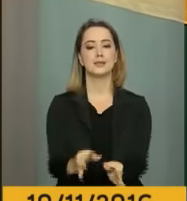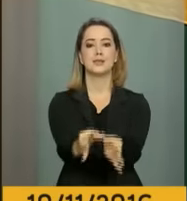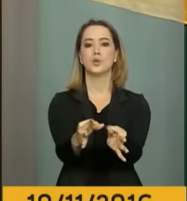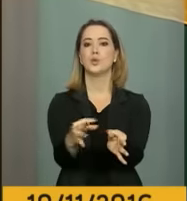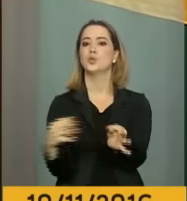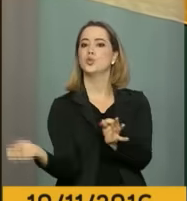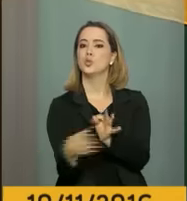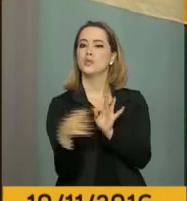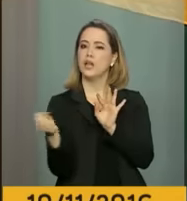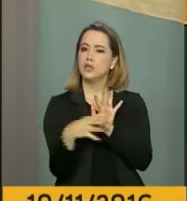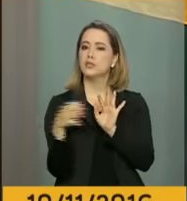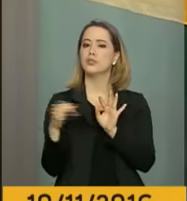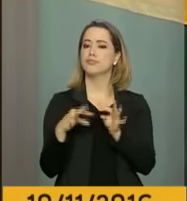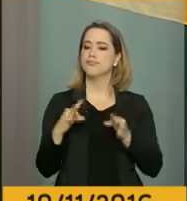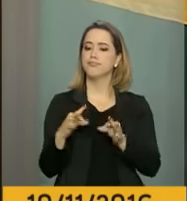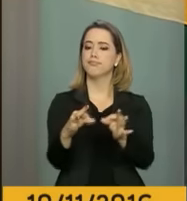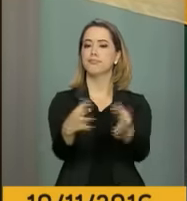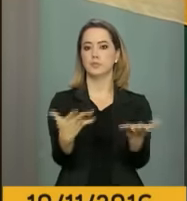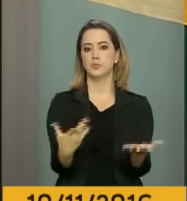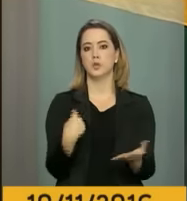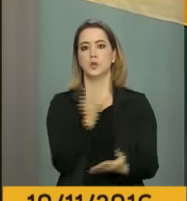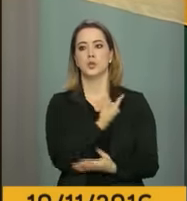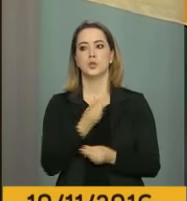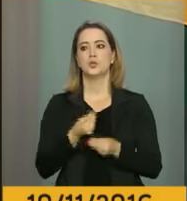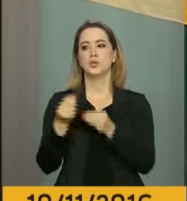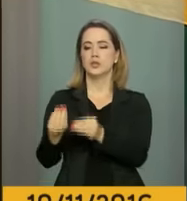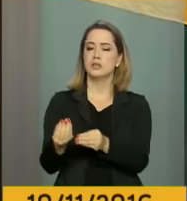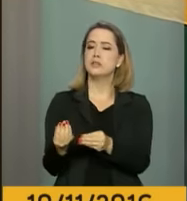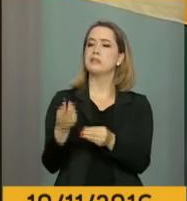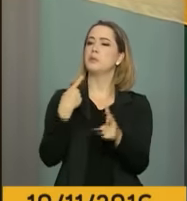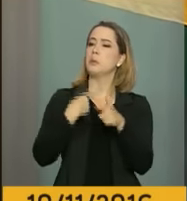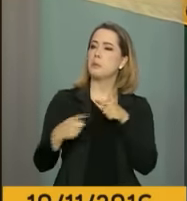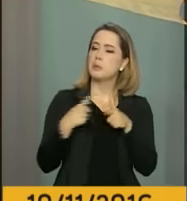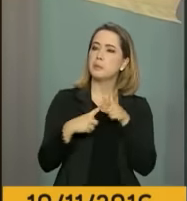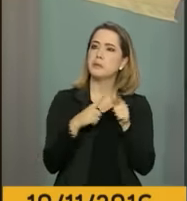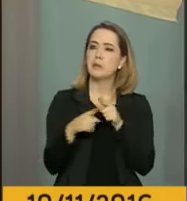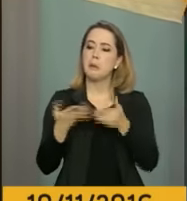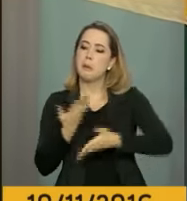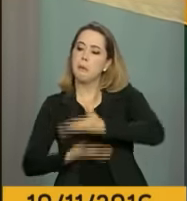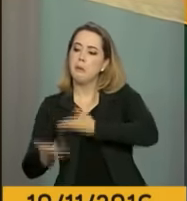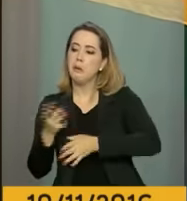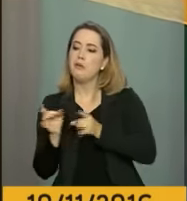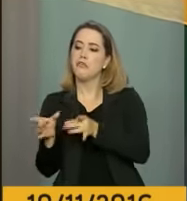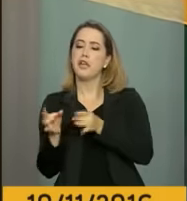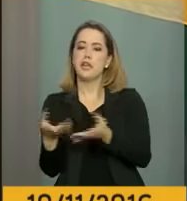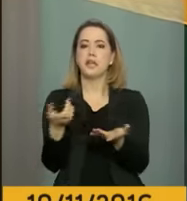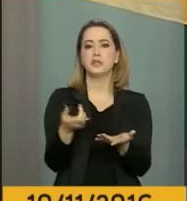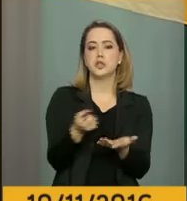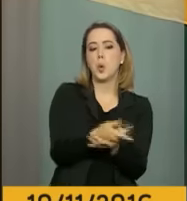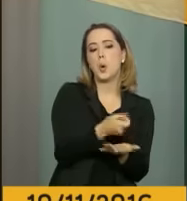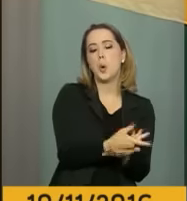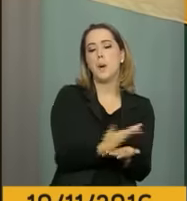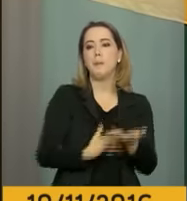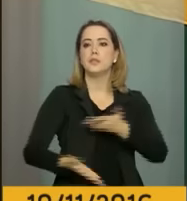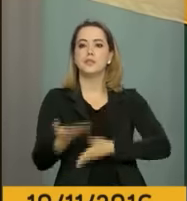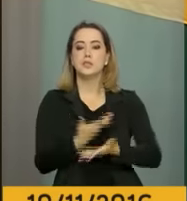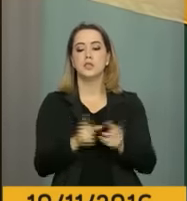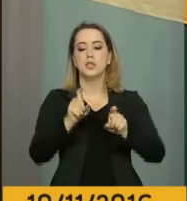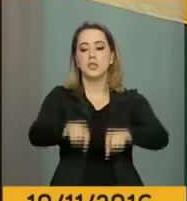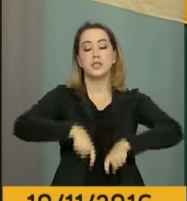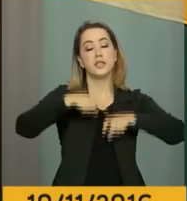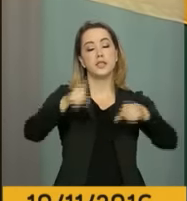É interessante, muitas vezes nós levamos problemas de natureza comercial, a venda de carnes, etc., produtos agrícolas,